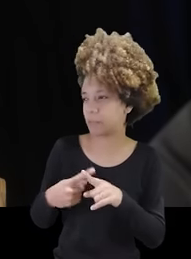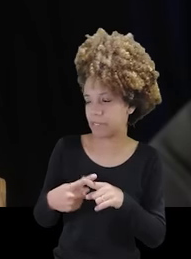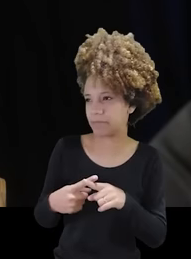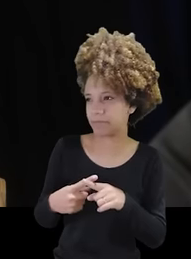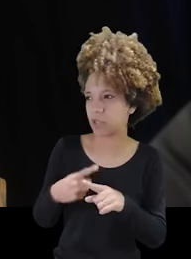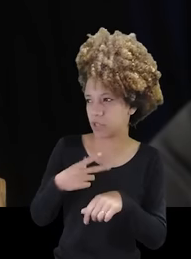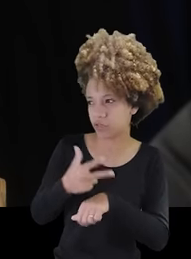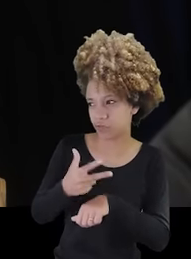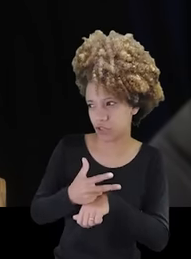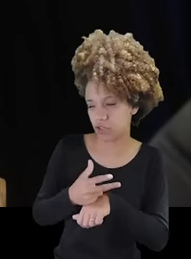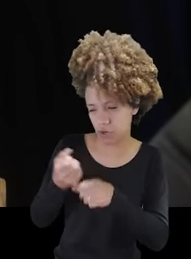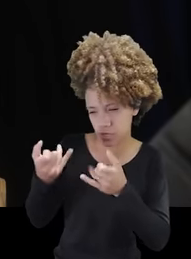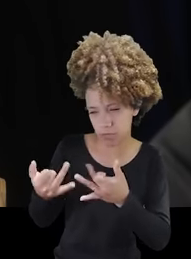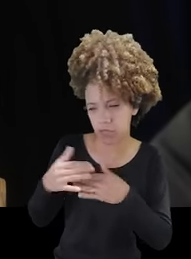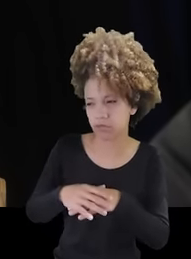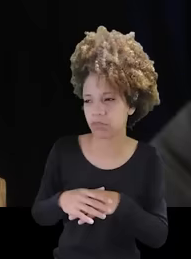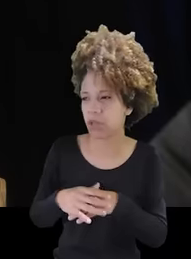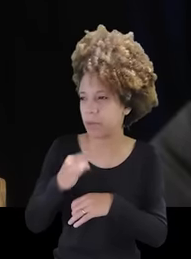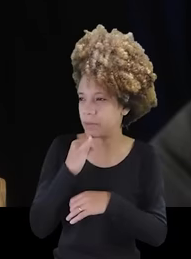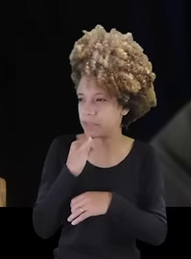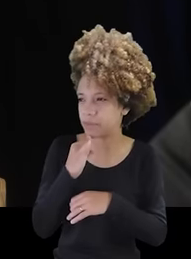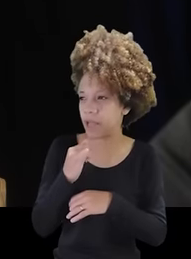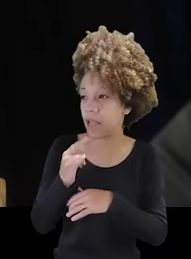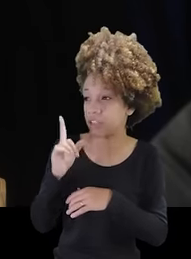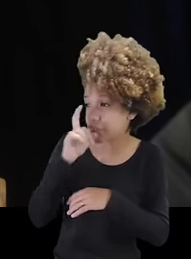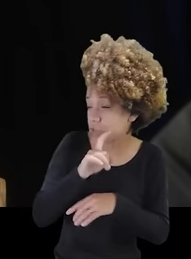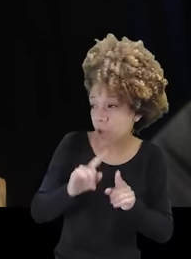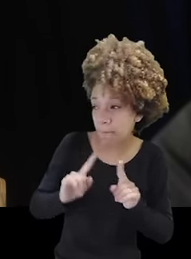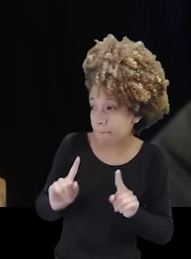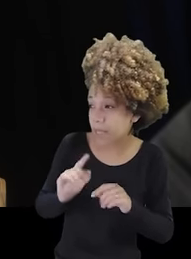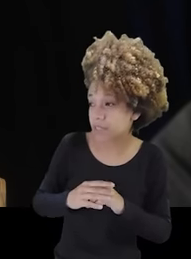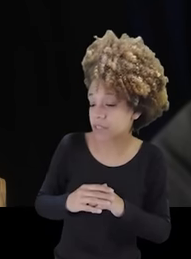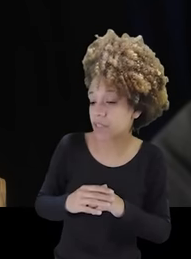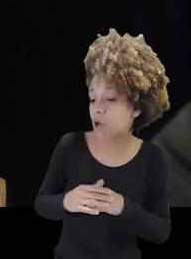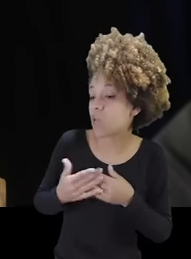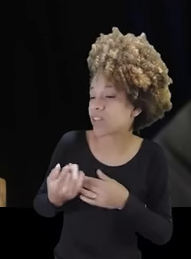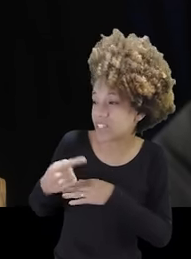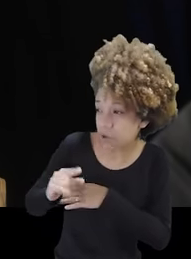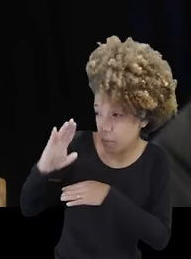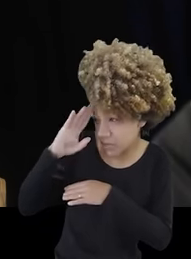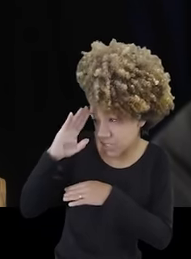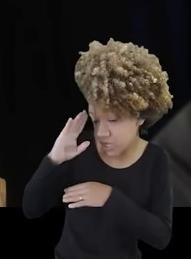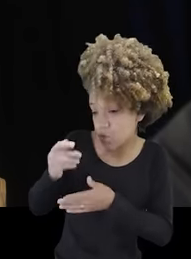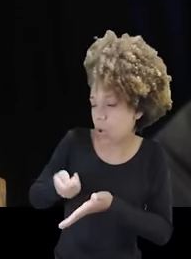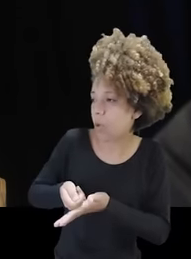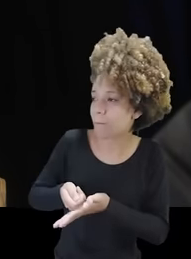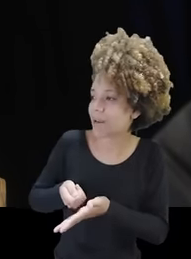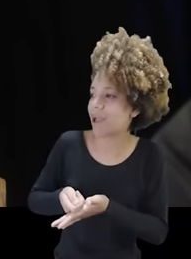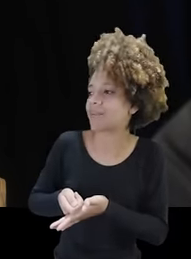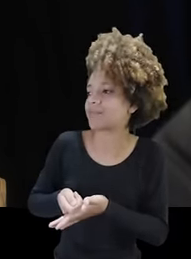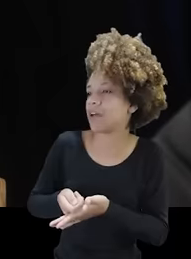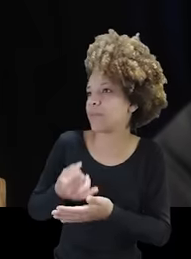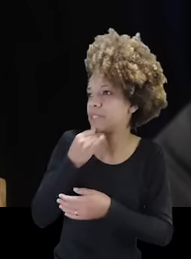Eu tenho um vídeo no meu canal que eu falo sobre isso que é tipo é bem complexo mas uma das coisas é porque como eles vão pro exército Obrigatoriamente